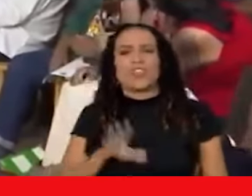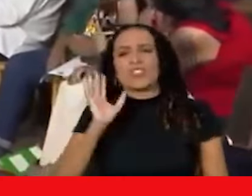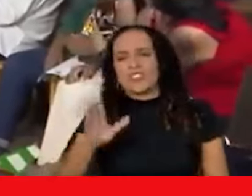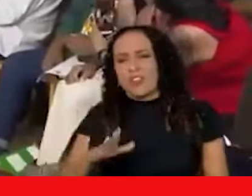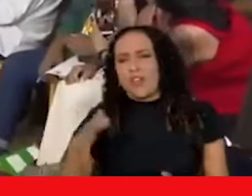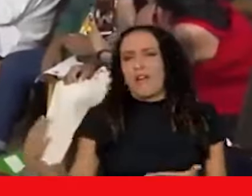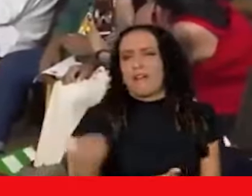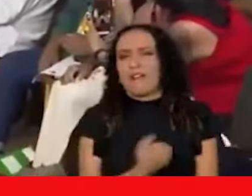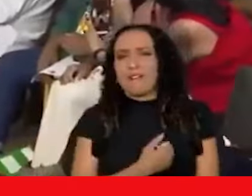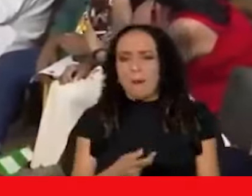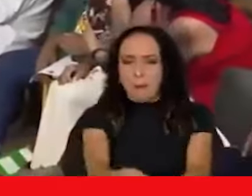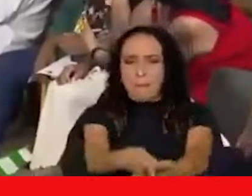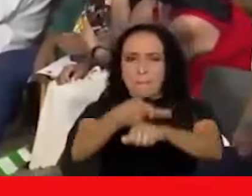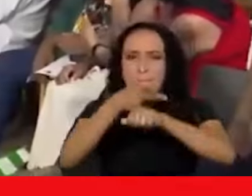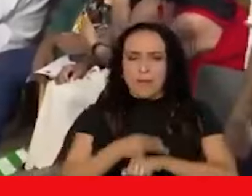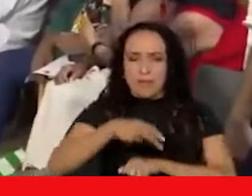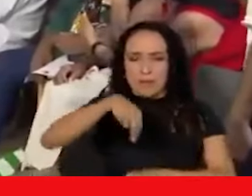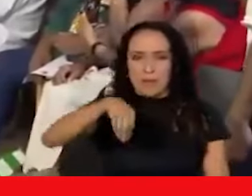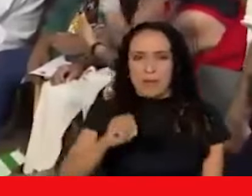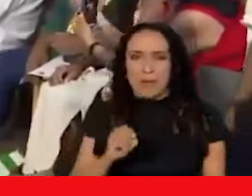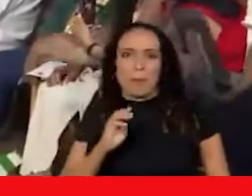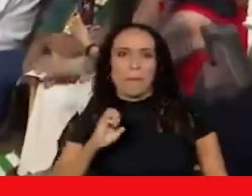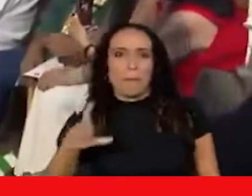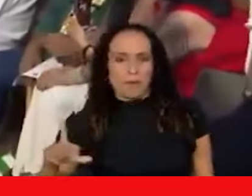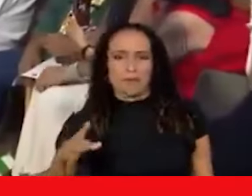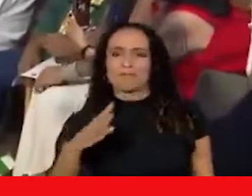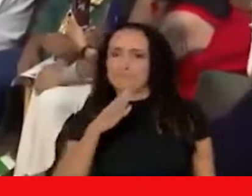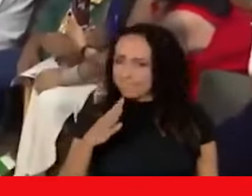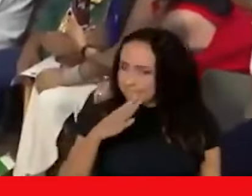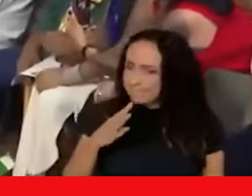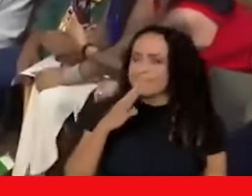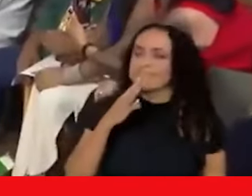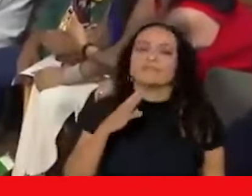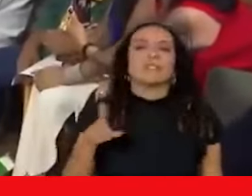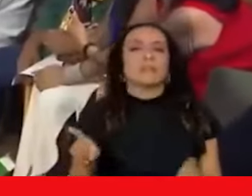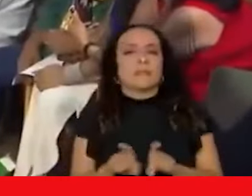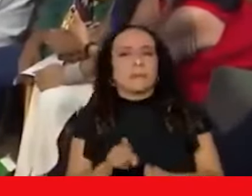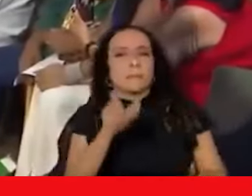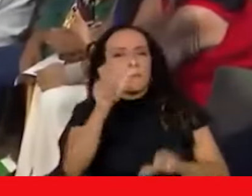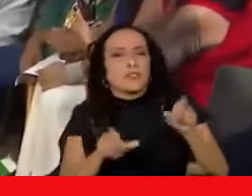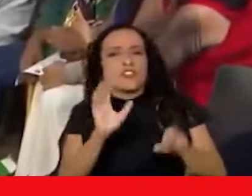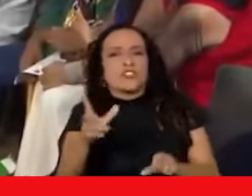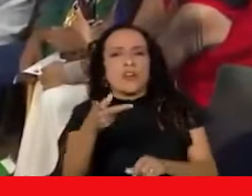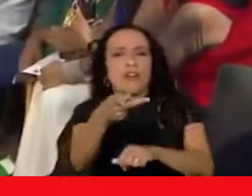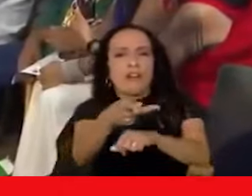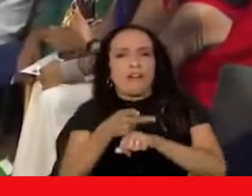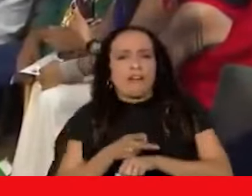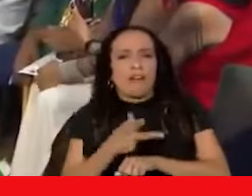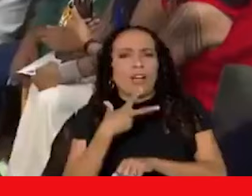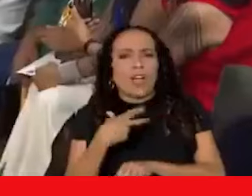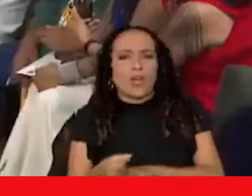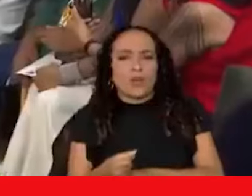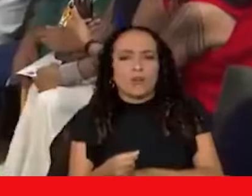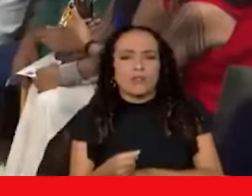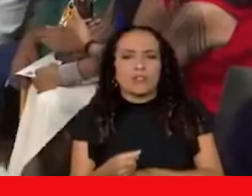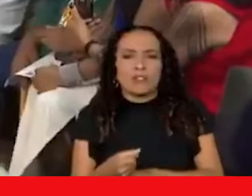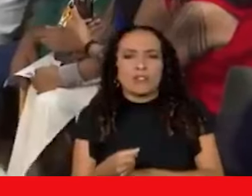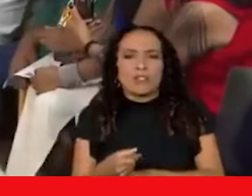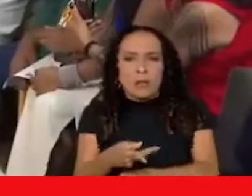Prêmio Nobel da Paz. Conheço muita gente que ganhou o Prêmio Nobel da Paz sem